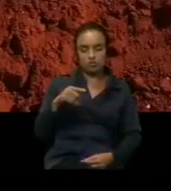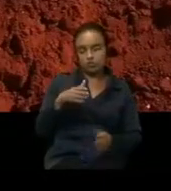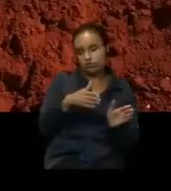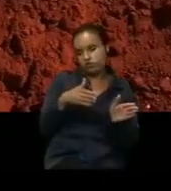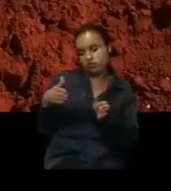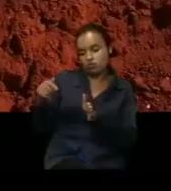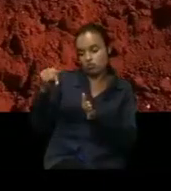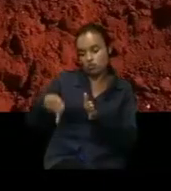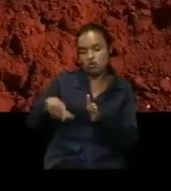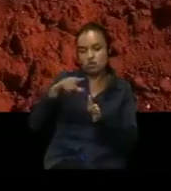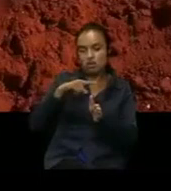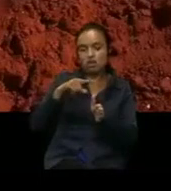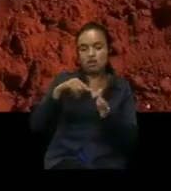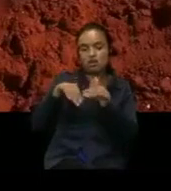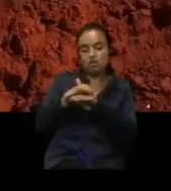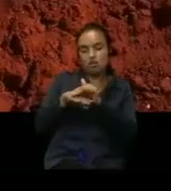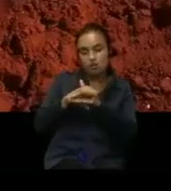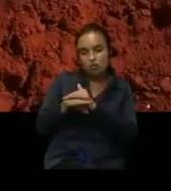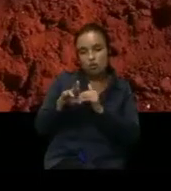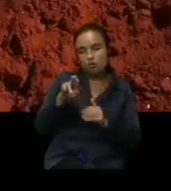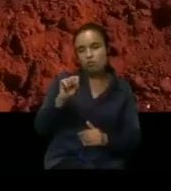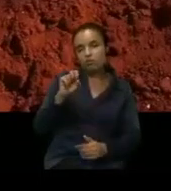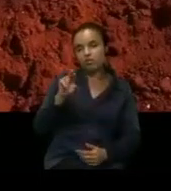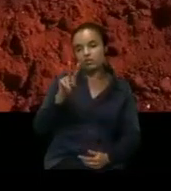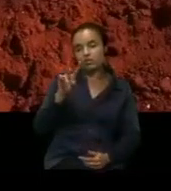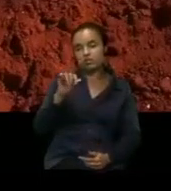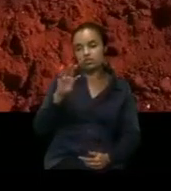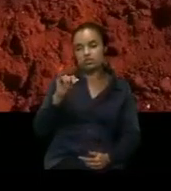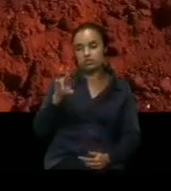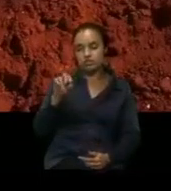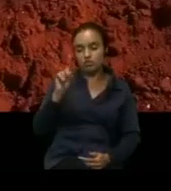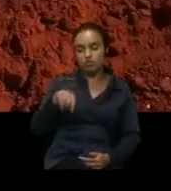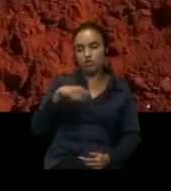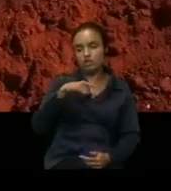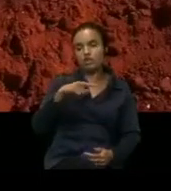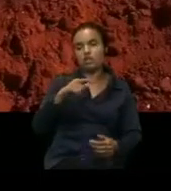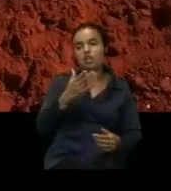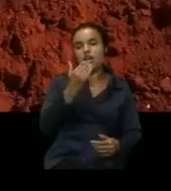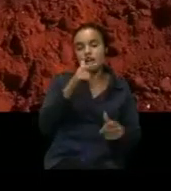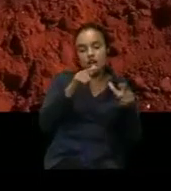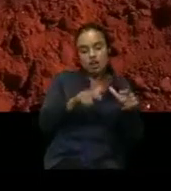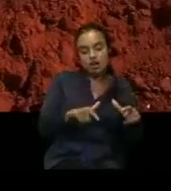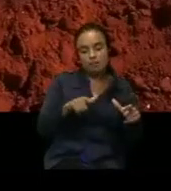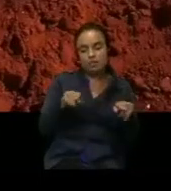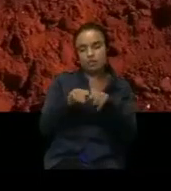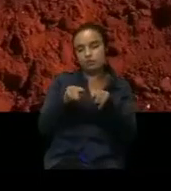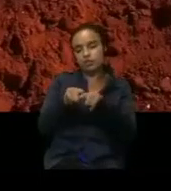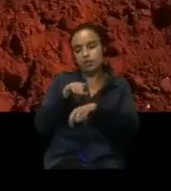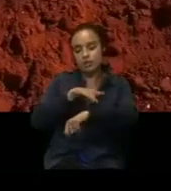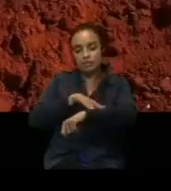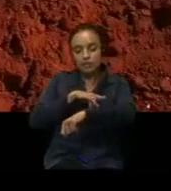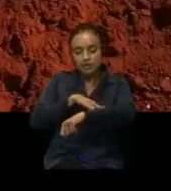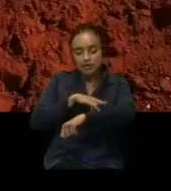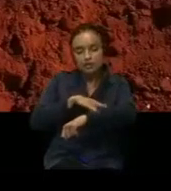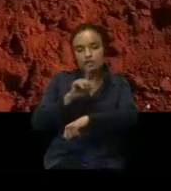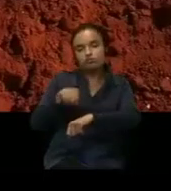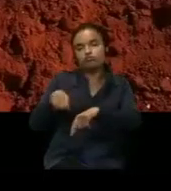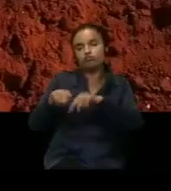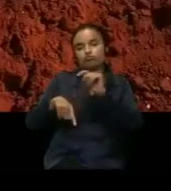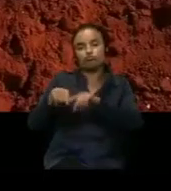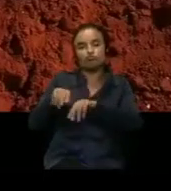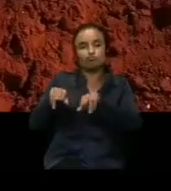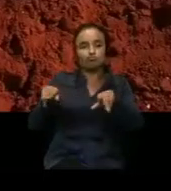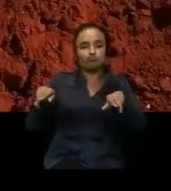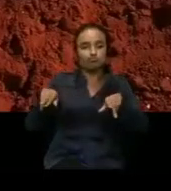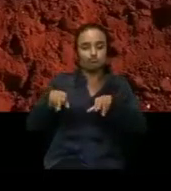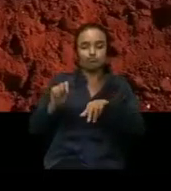o reservatório onde tem alimentação, e vestiário, banheiro, essas coisas, tá? A